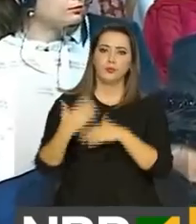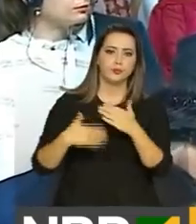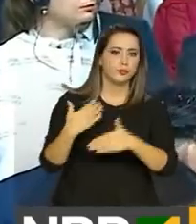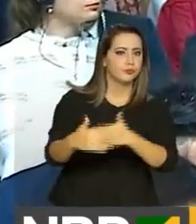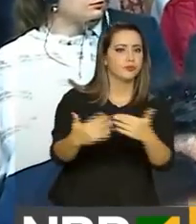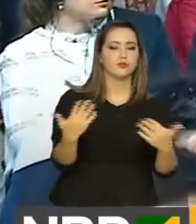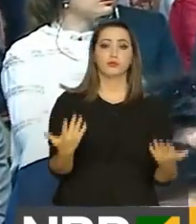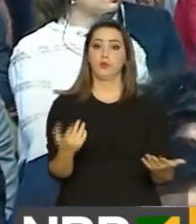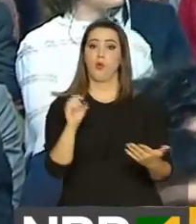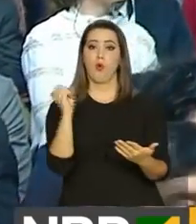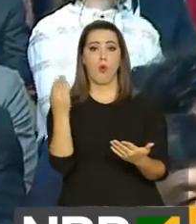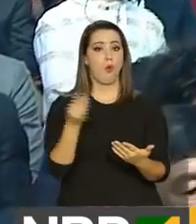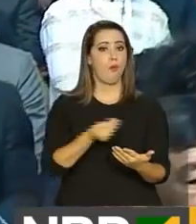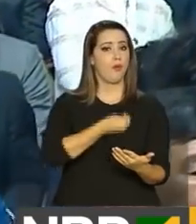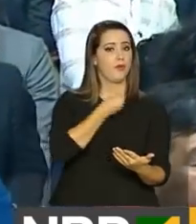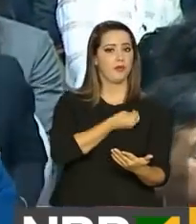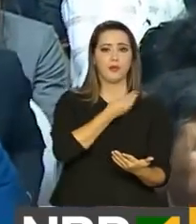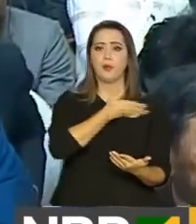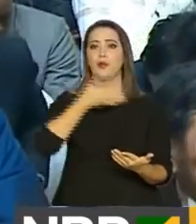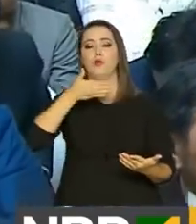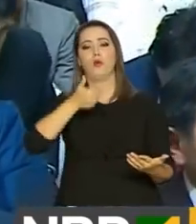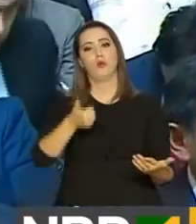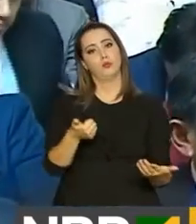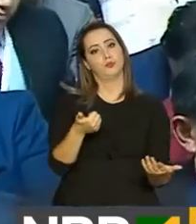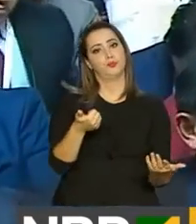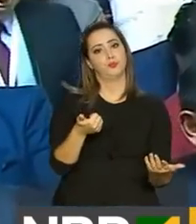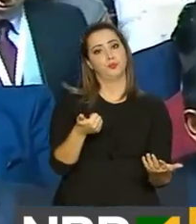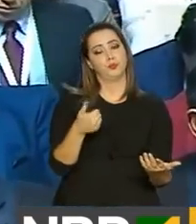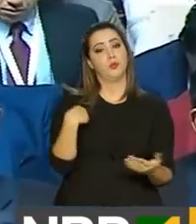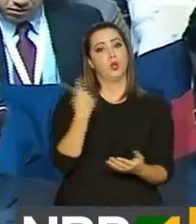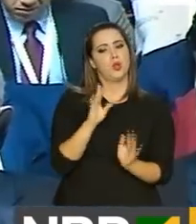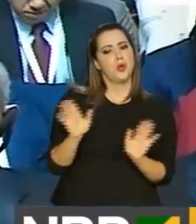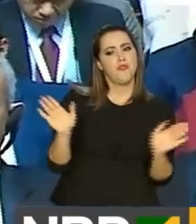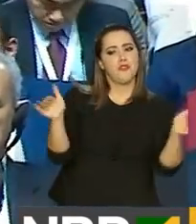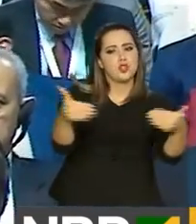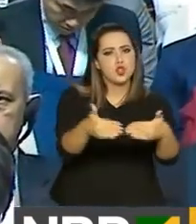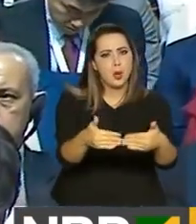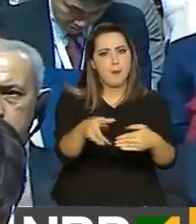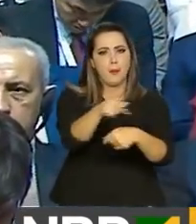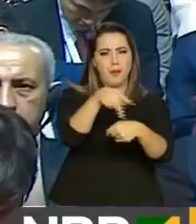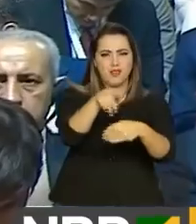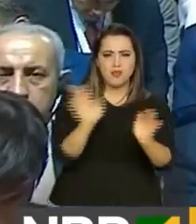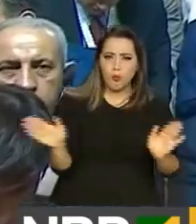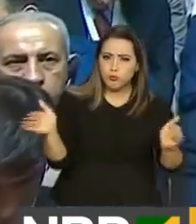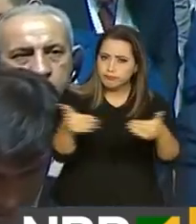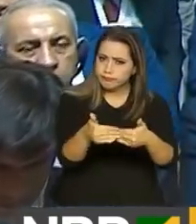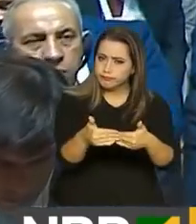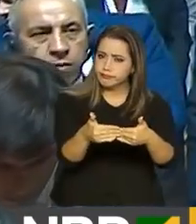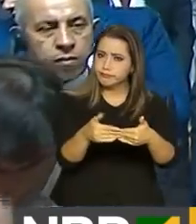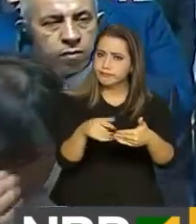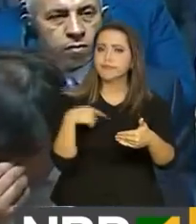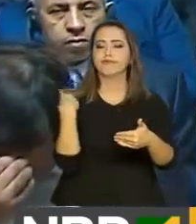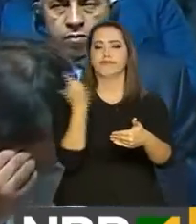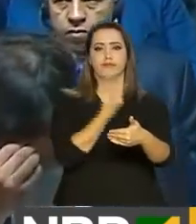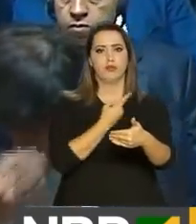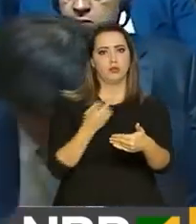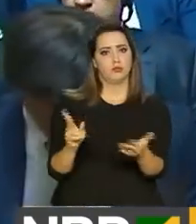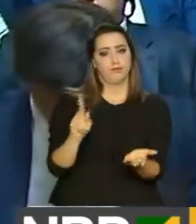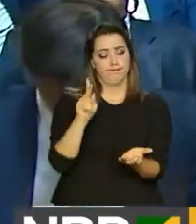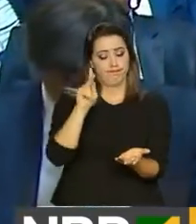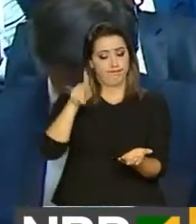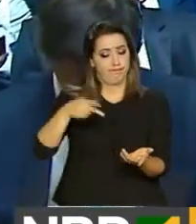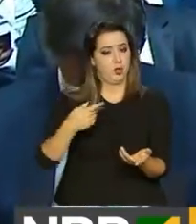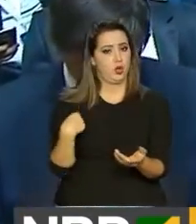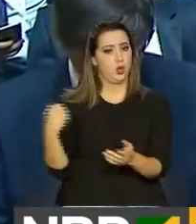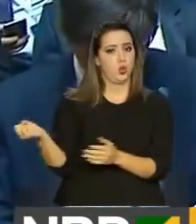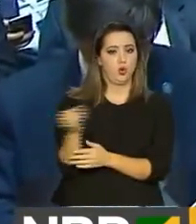desenvolvimento ou para o bem-estar dos povos. Quando nos fechamos em nós mesmos, nos fechamos a novas